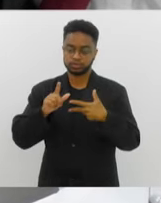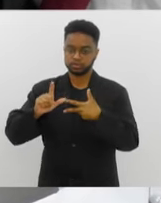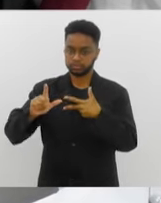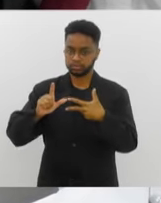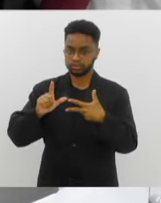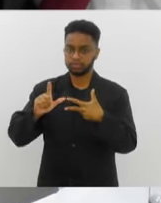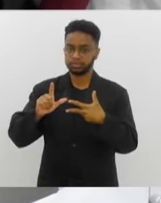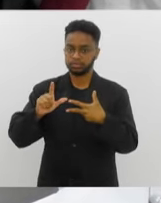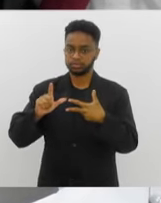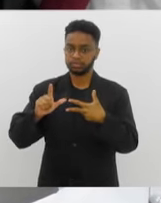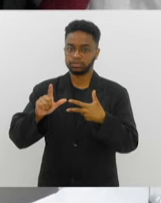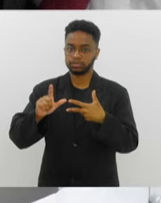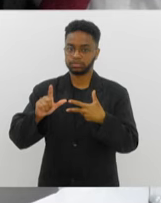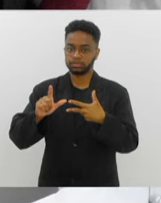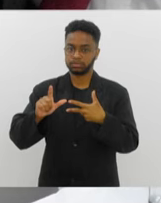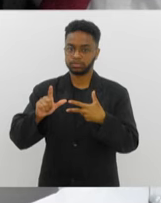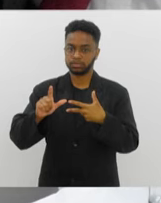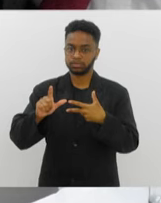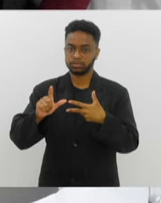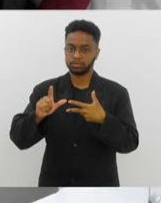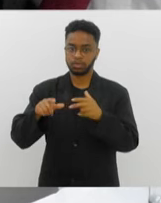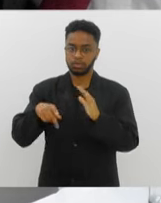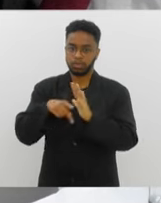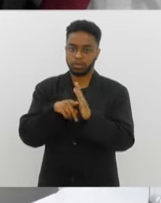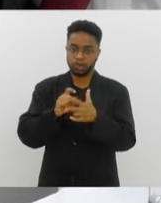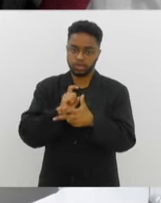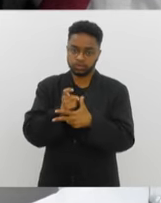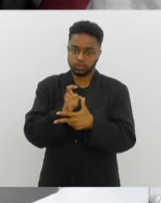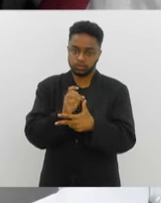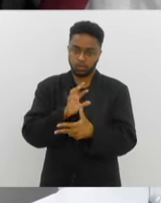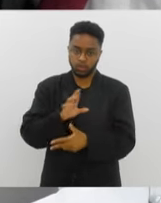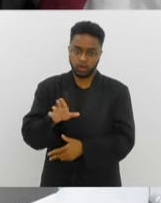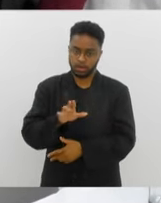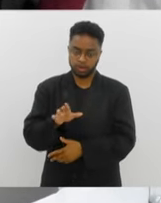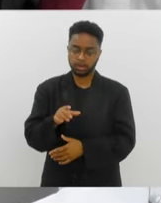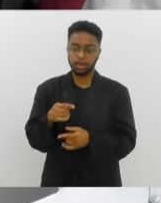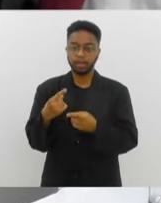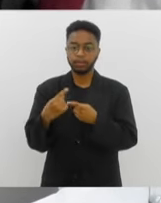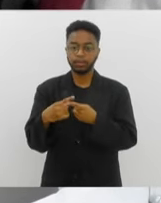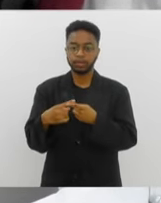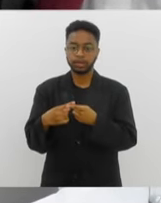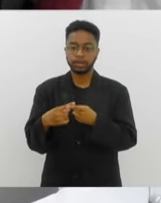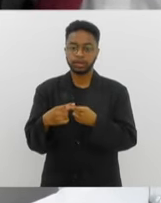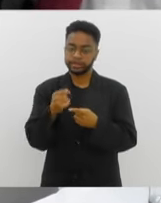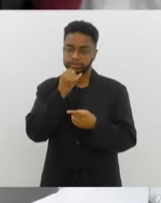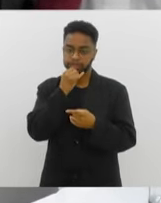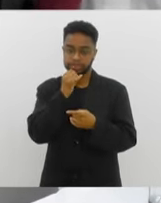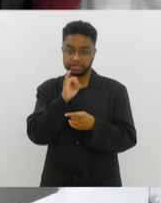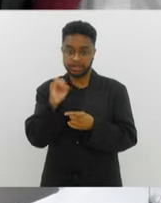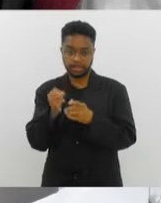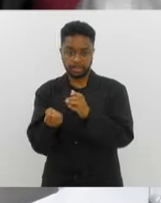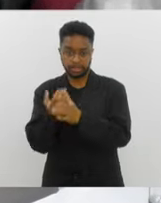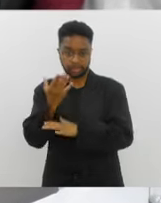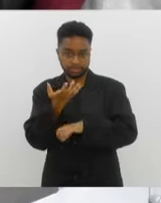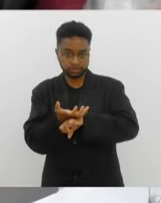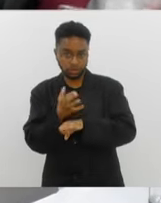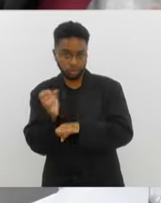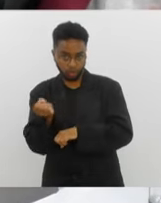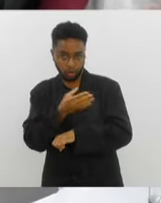legislativa privativa do Poder Executivo, diferente da criação de novas disciplinas e de